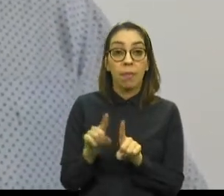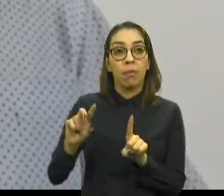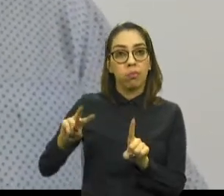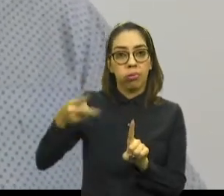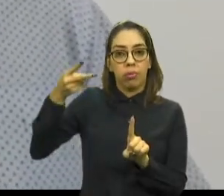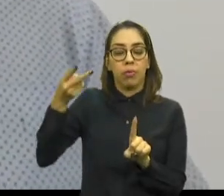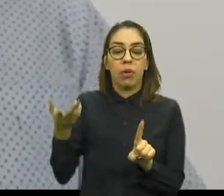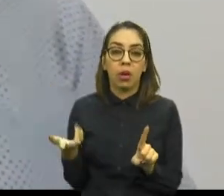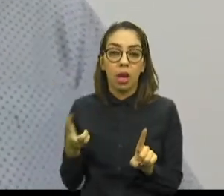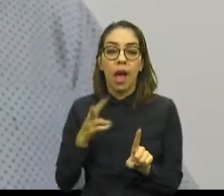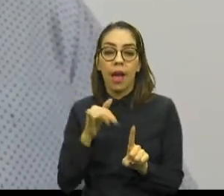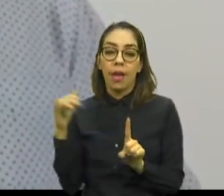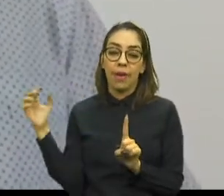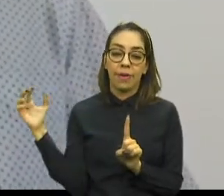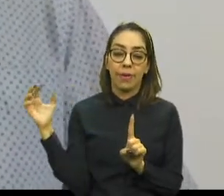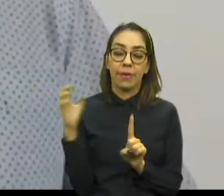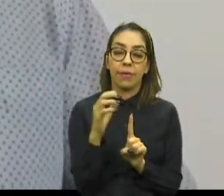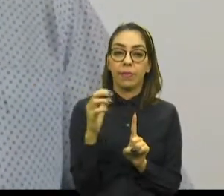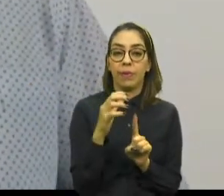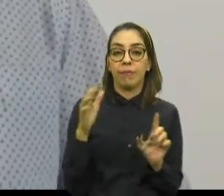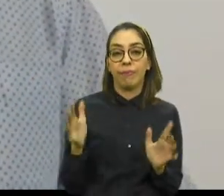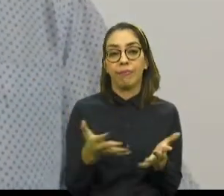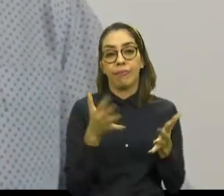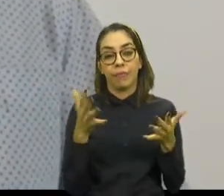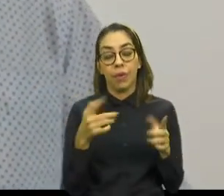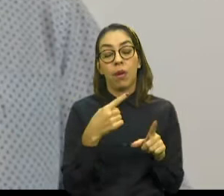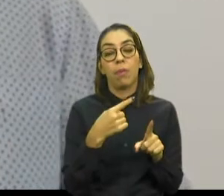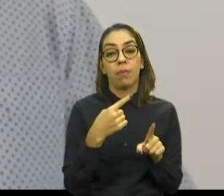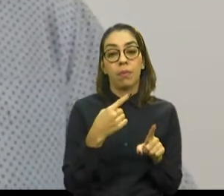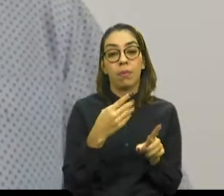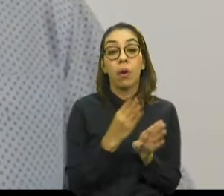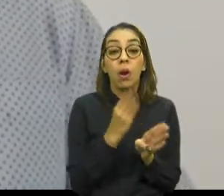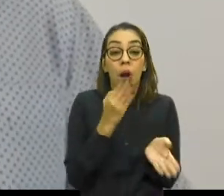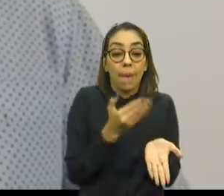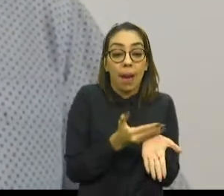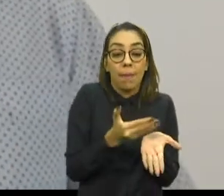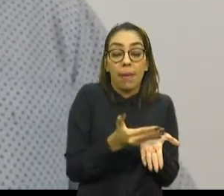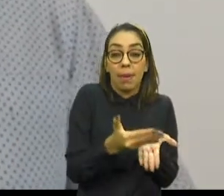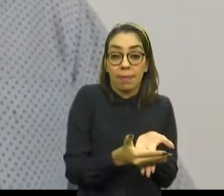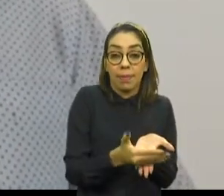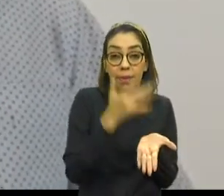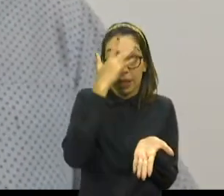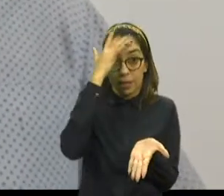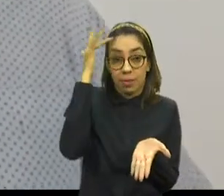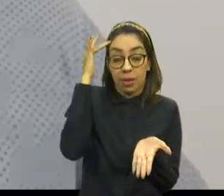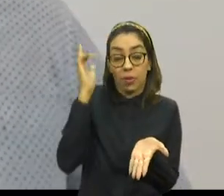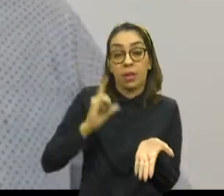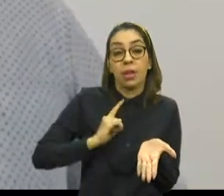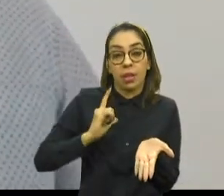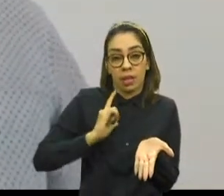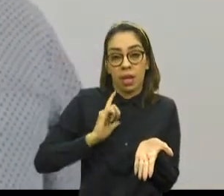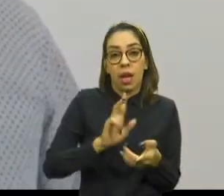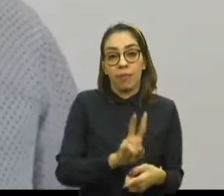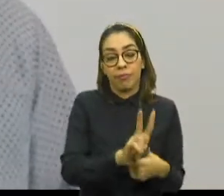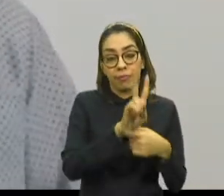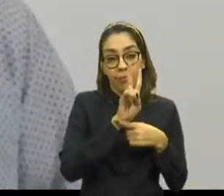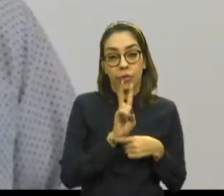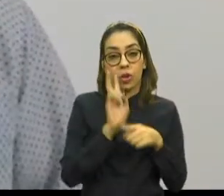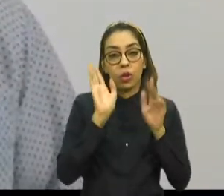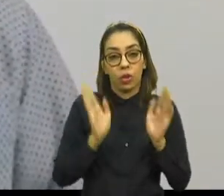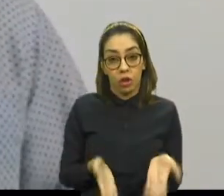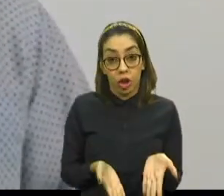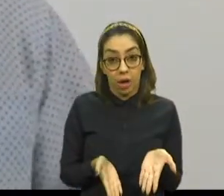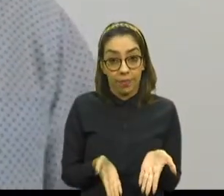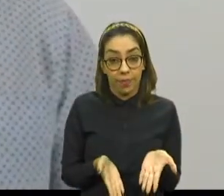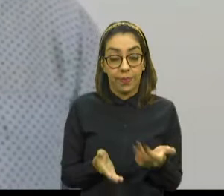de correção nas prestações e nos saldos devedores desses financiamentos já contratados